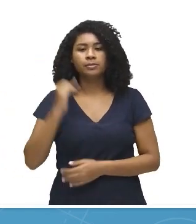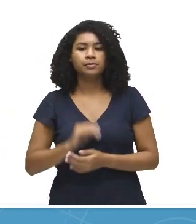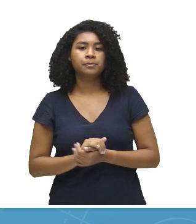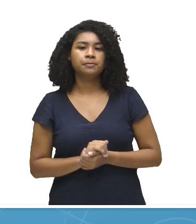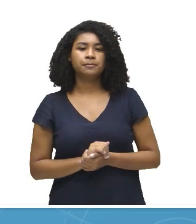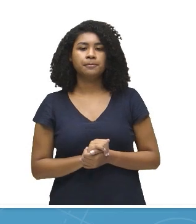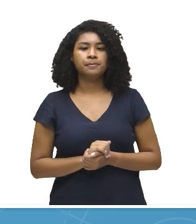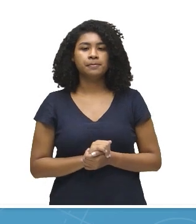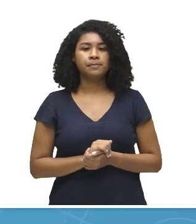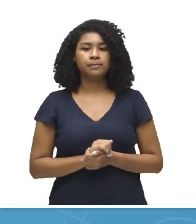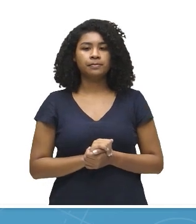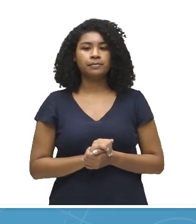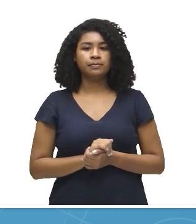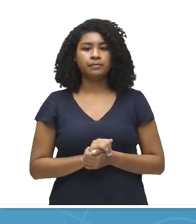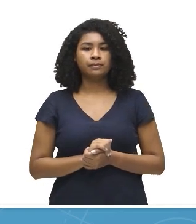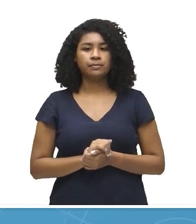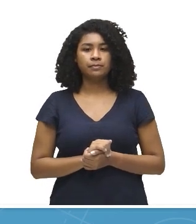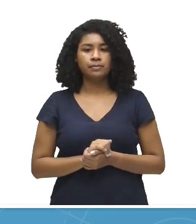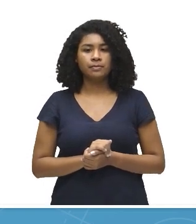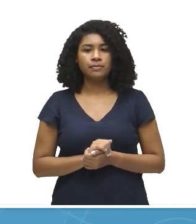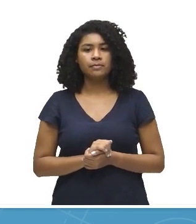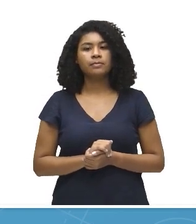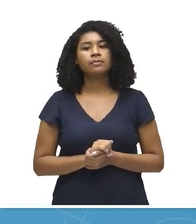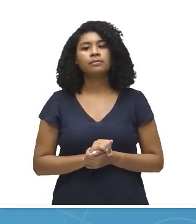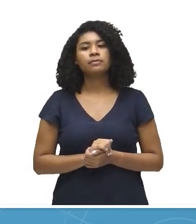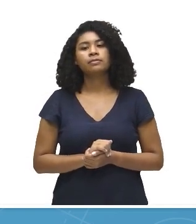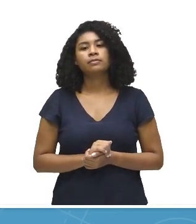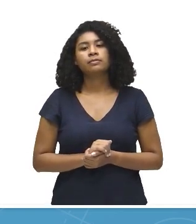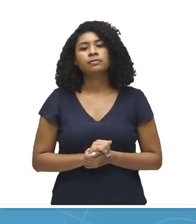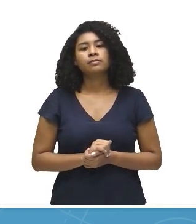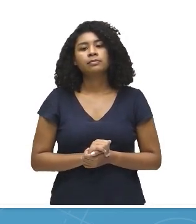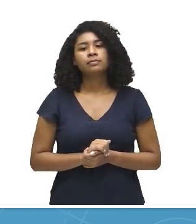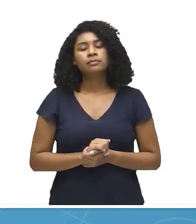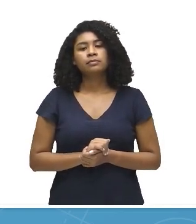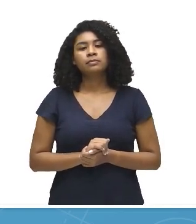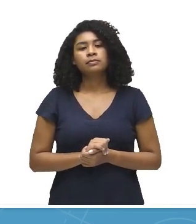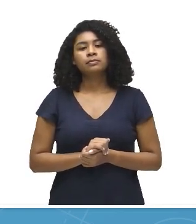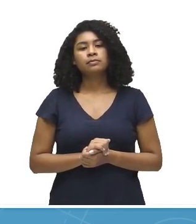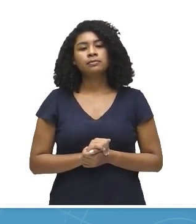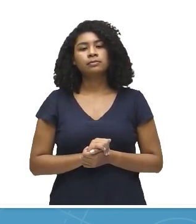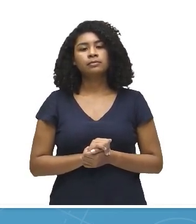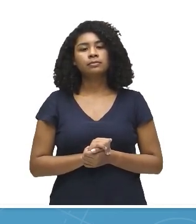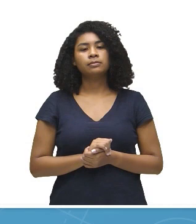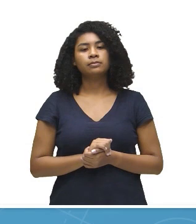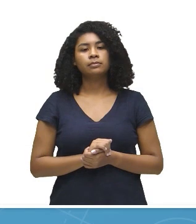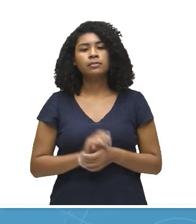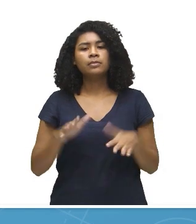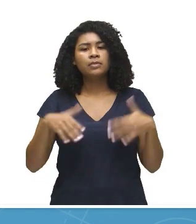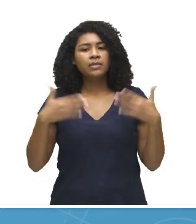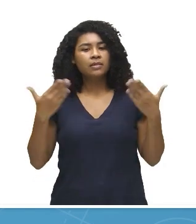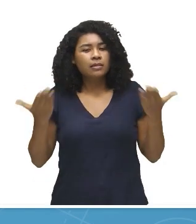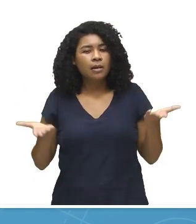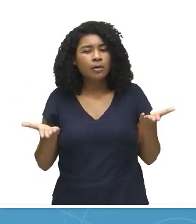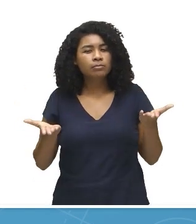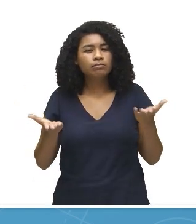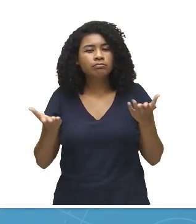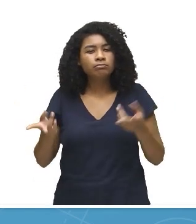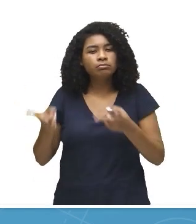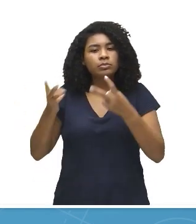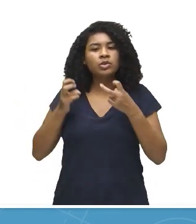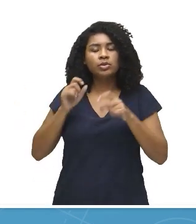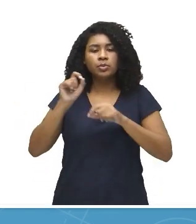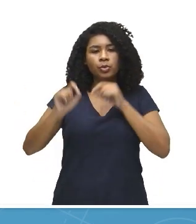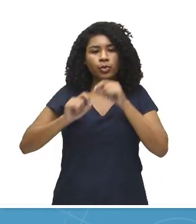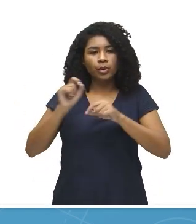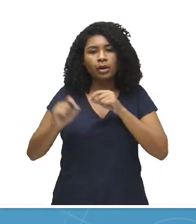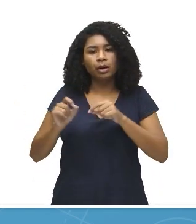na natureza, né? Sendo que de maneira harmônica, tá, gente? Então ele vai utilizar, assim como a